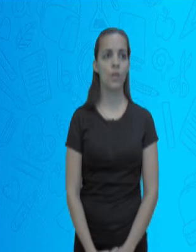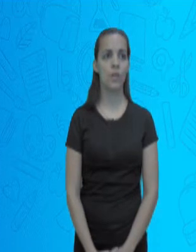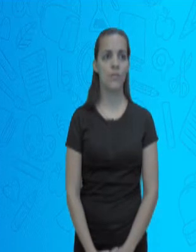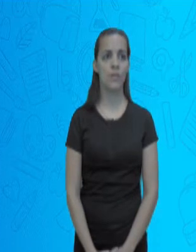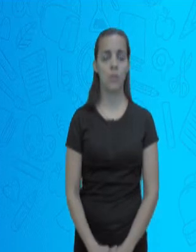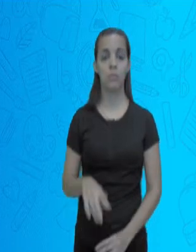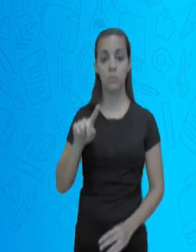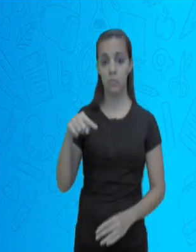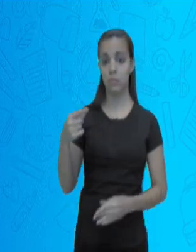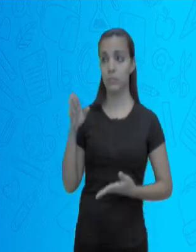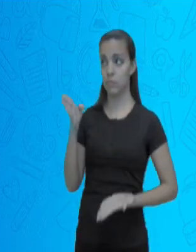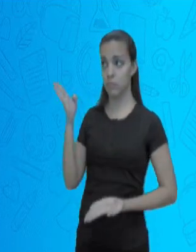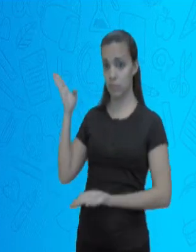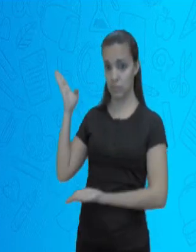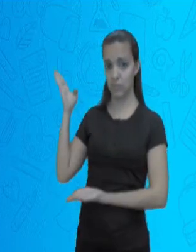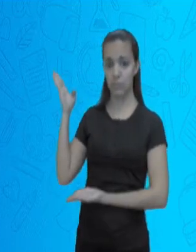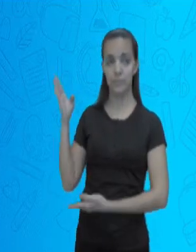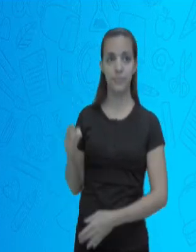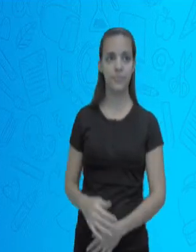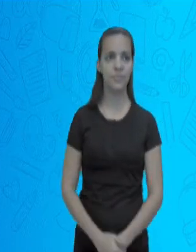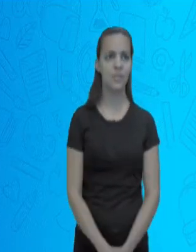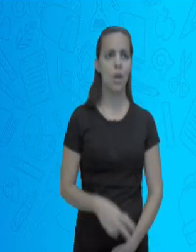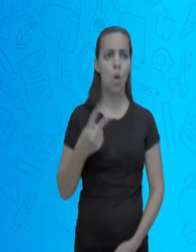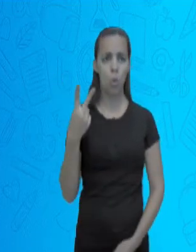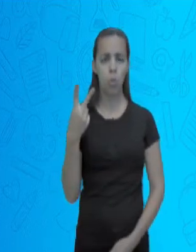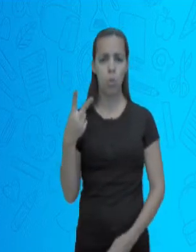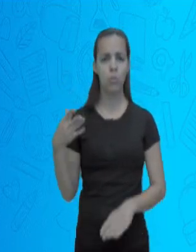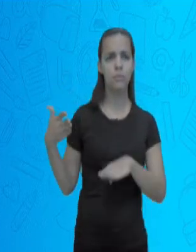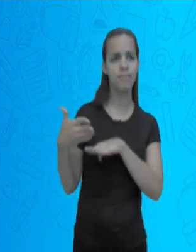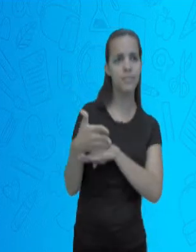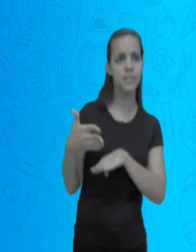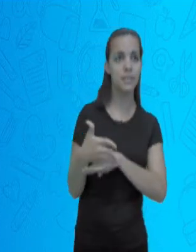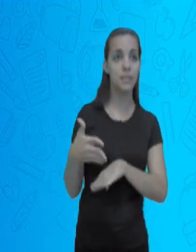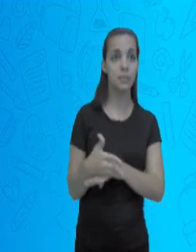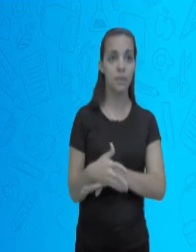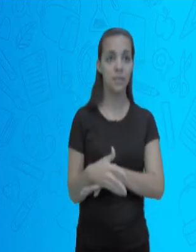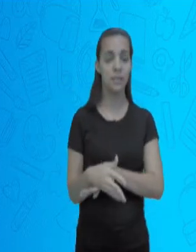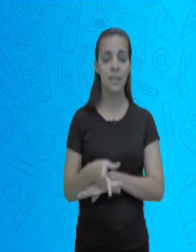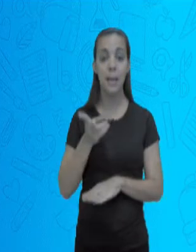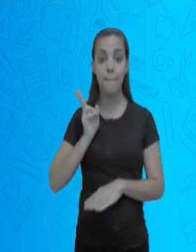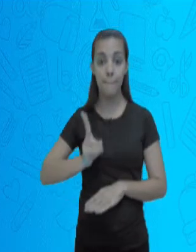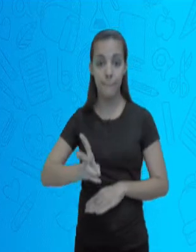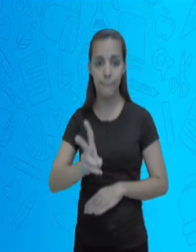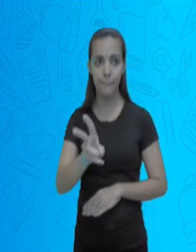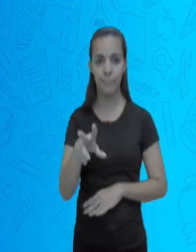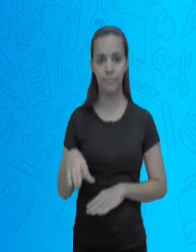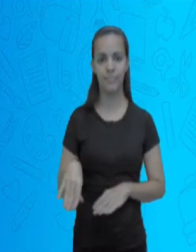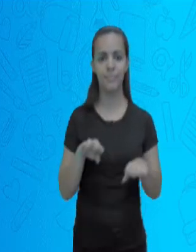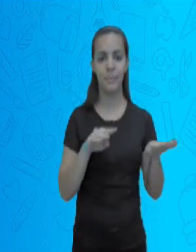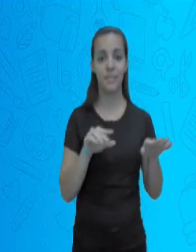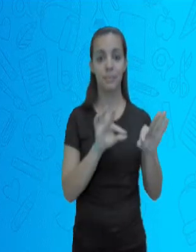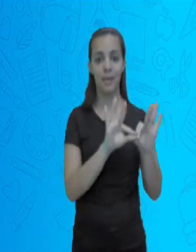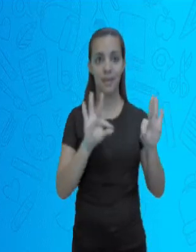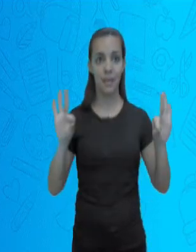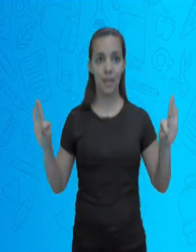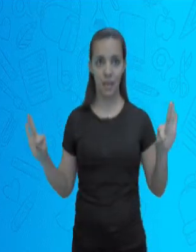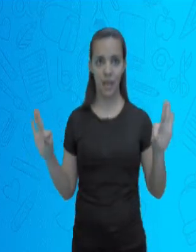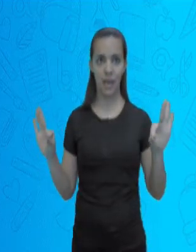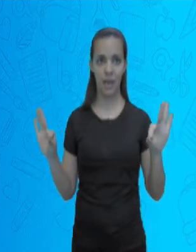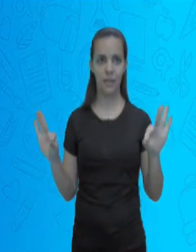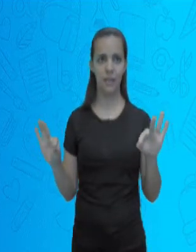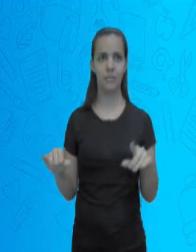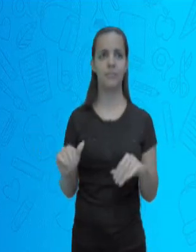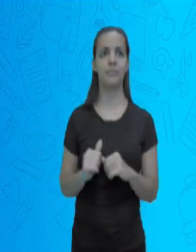Outra observação importante. 2 segmentos que estão na mesma reta suporte